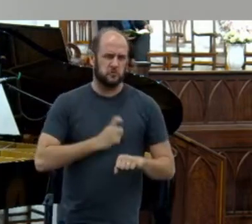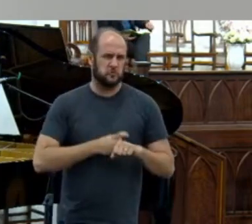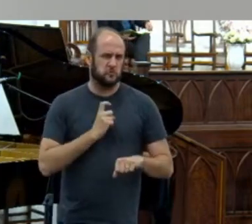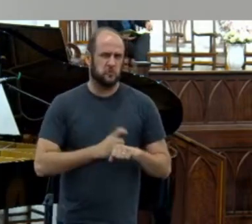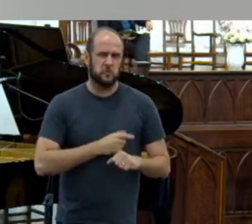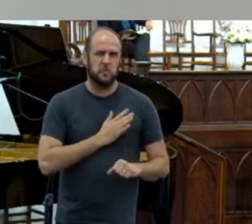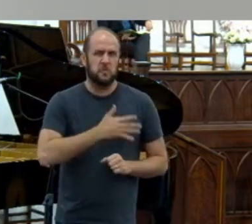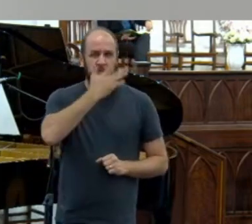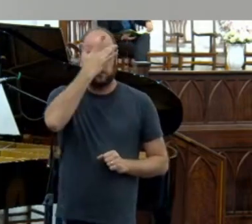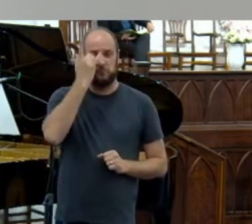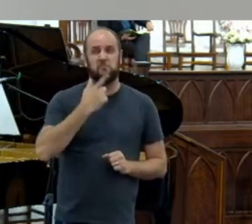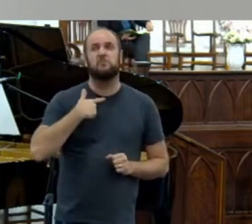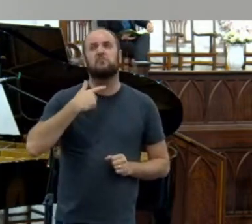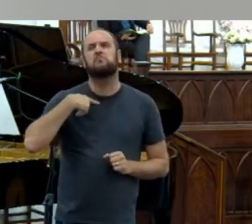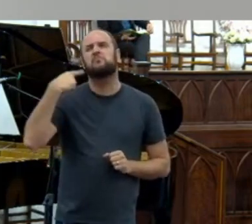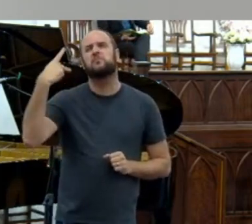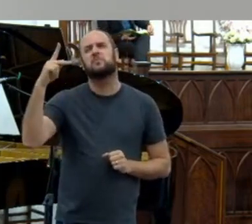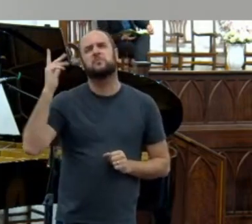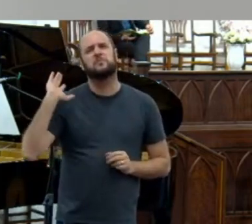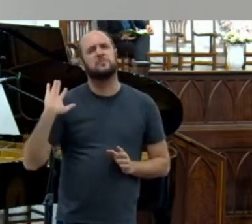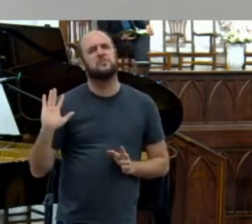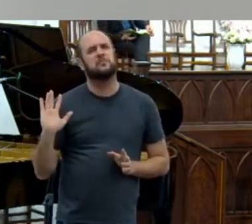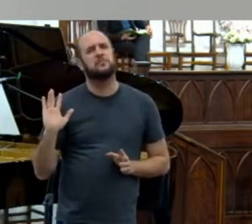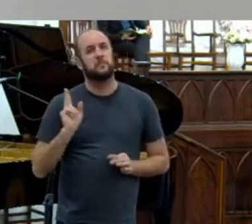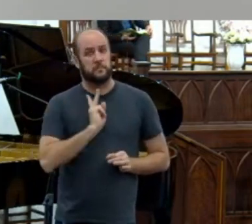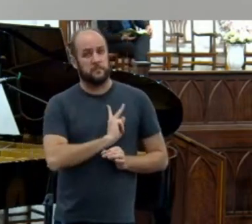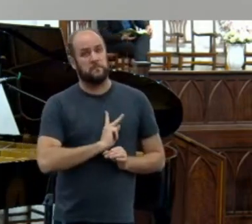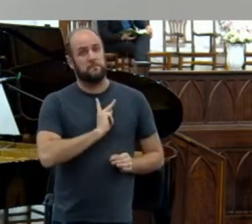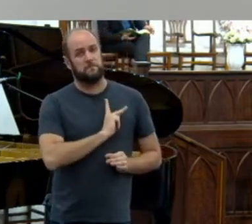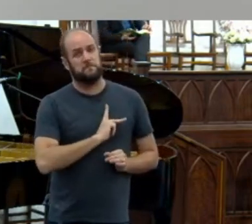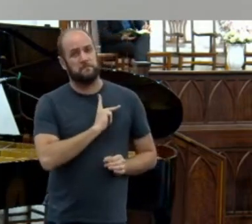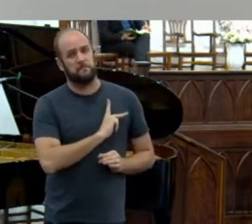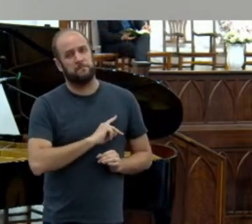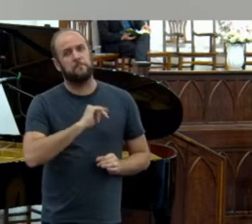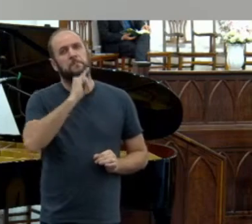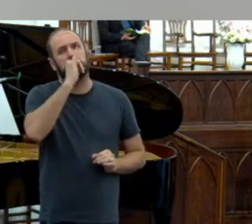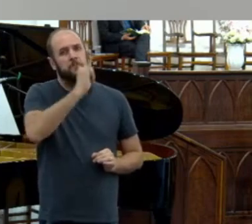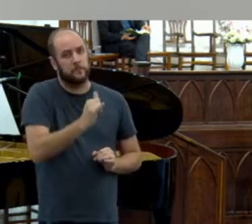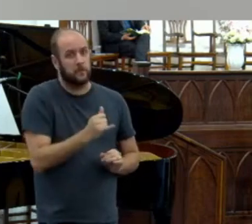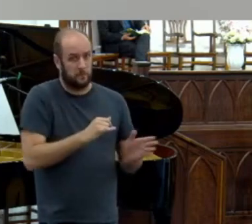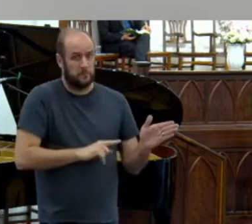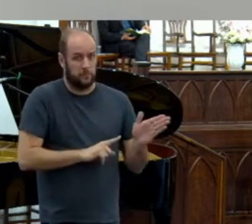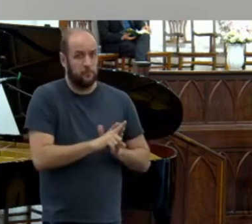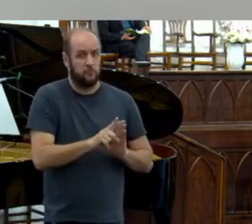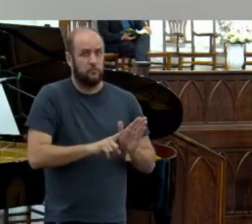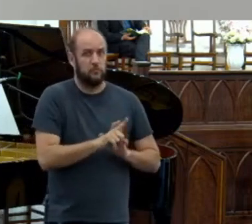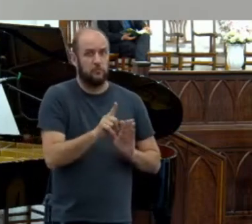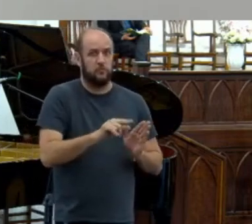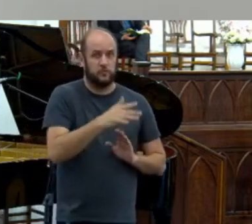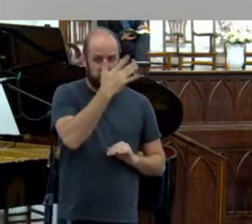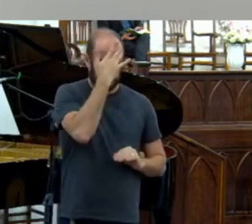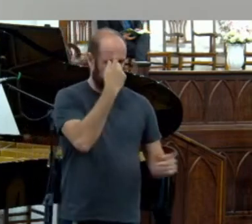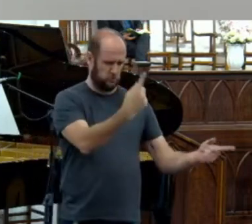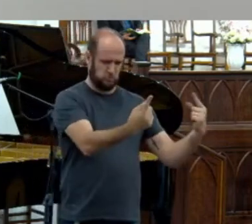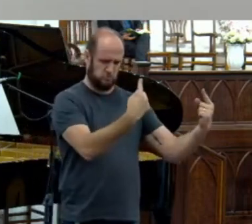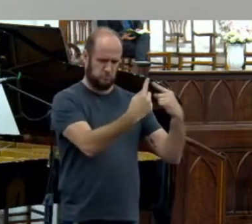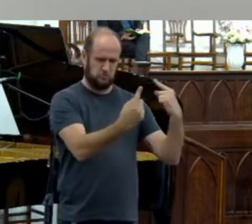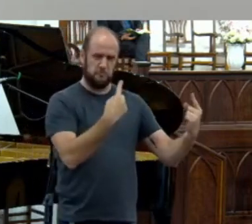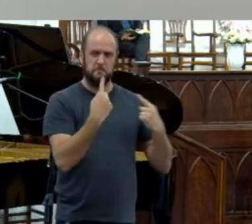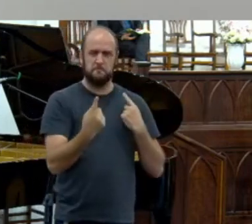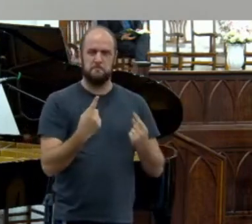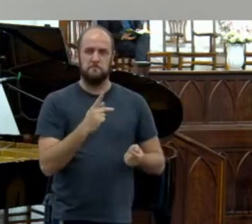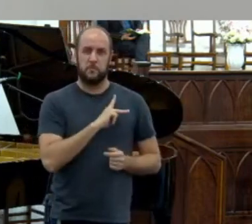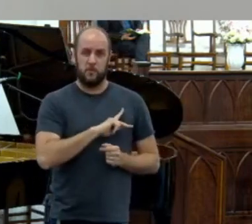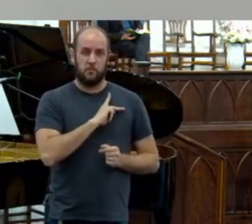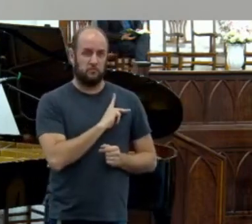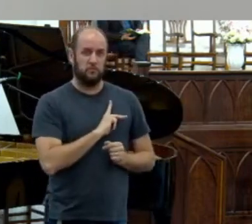também a quem Ele quer. E Paulo poderia ter corrigido a pergunta feita pelos seus objetores, mas ele não